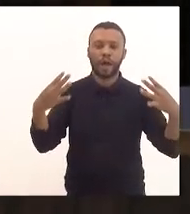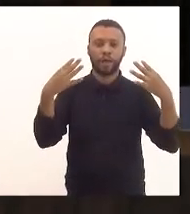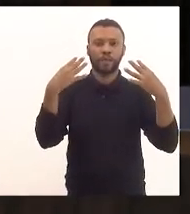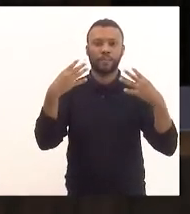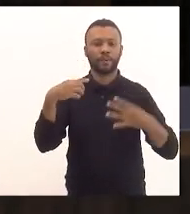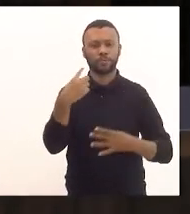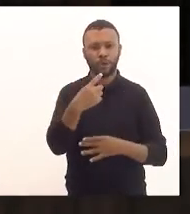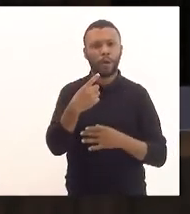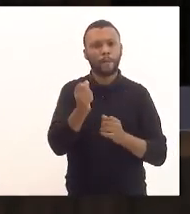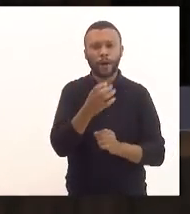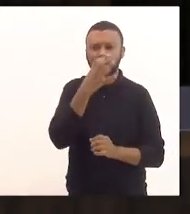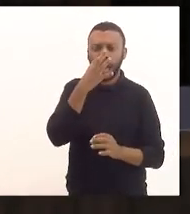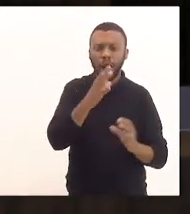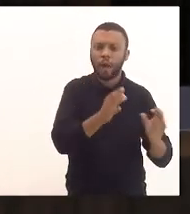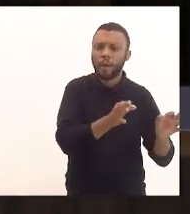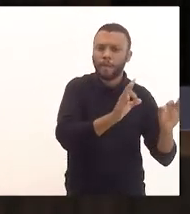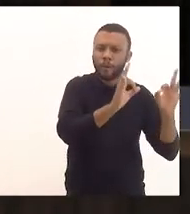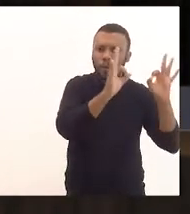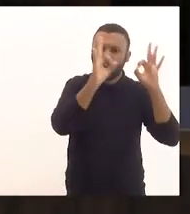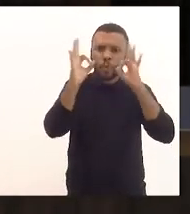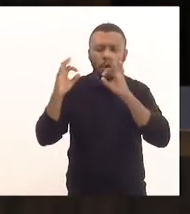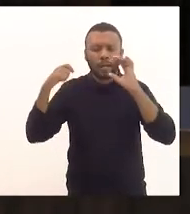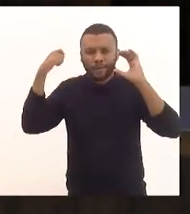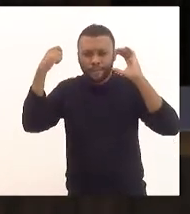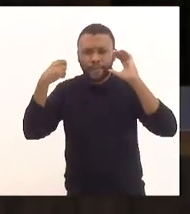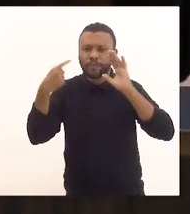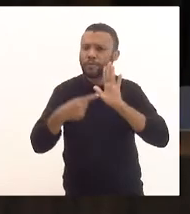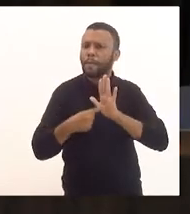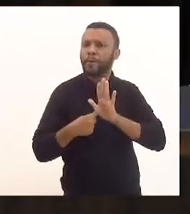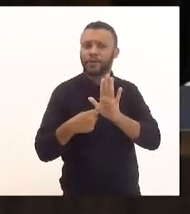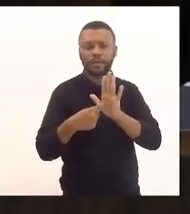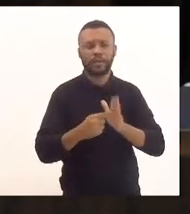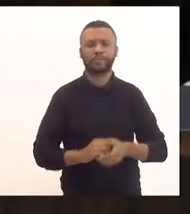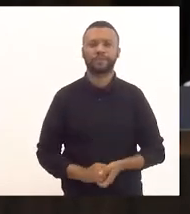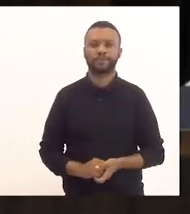para que a gente possa assistir um vídeo aqui que será exibido